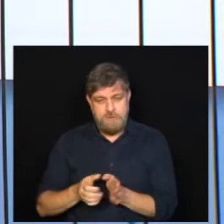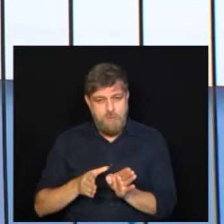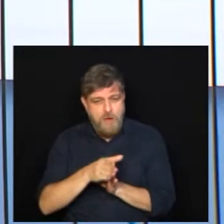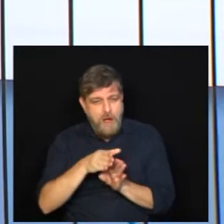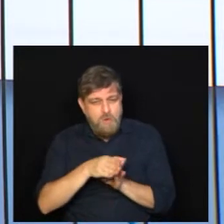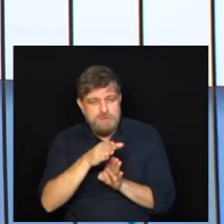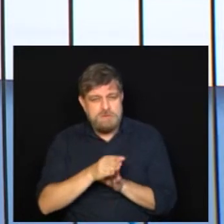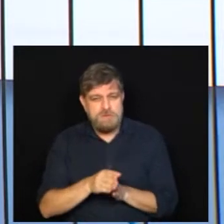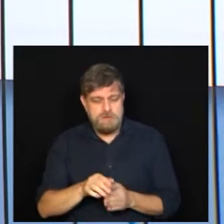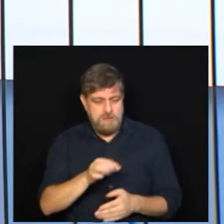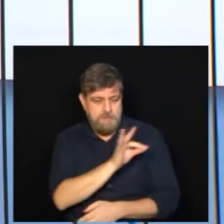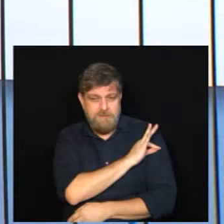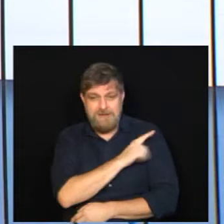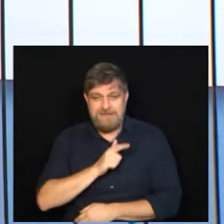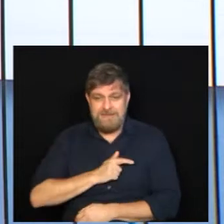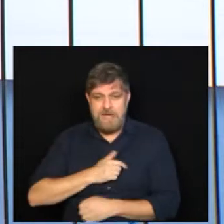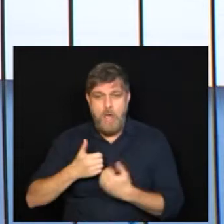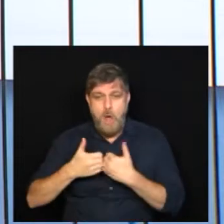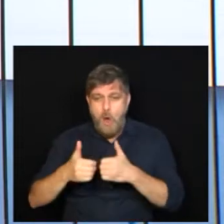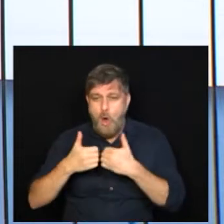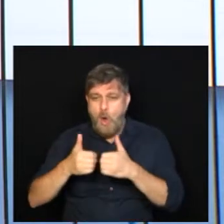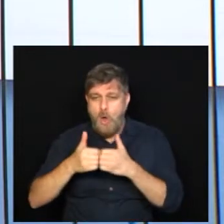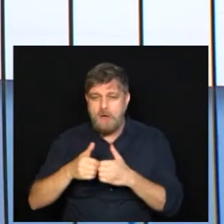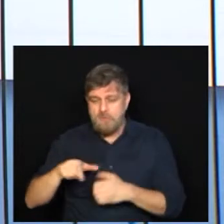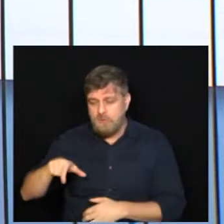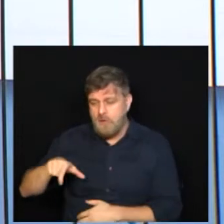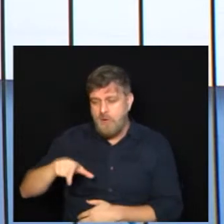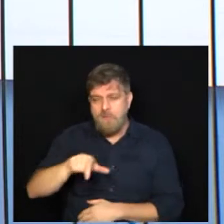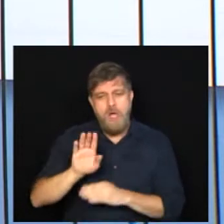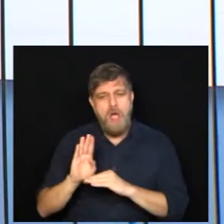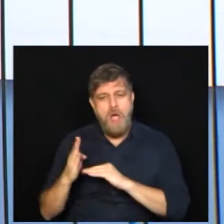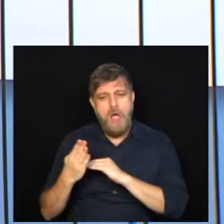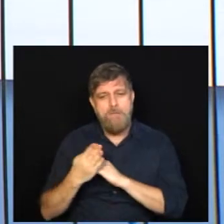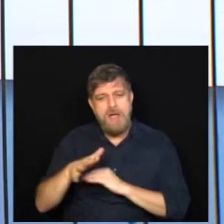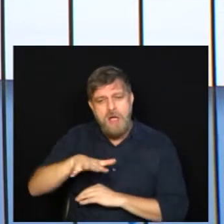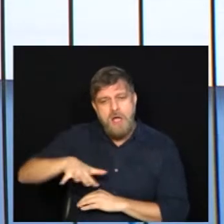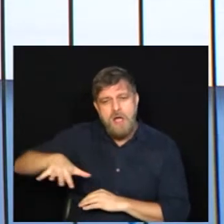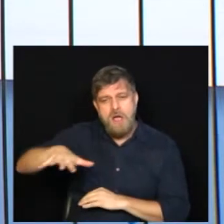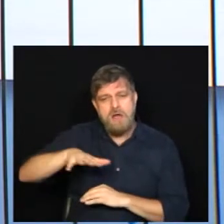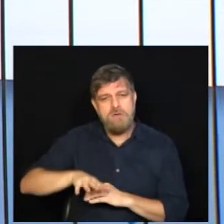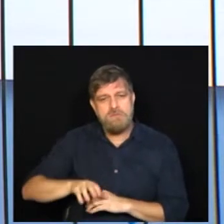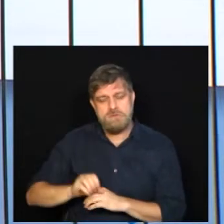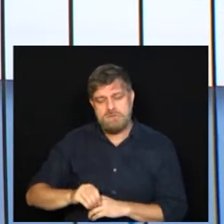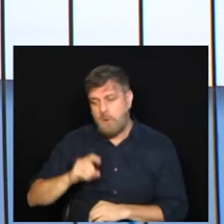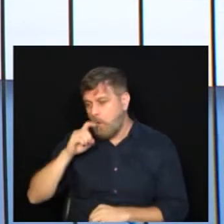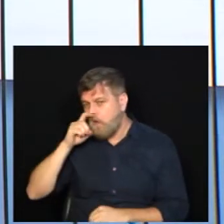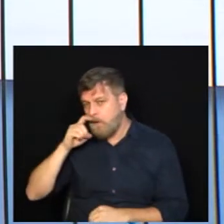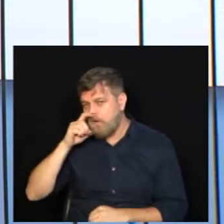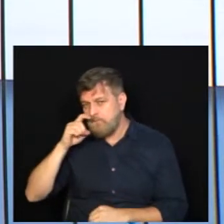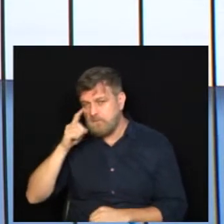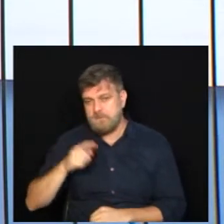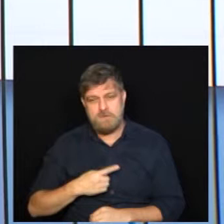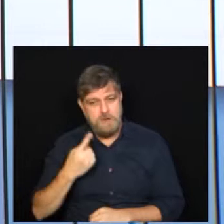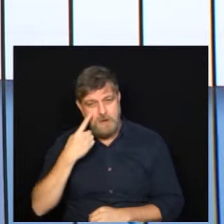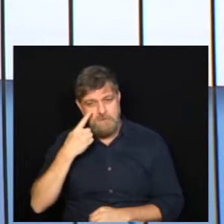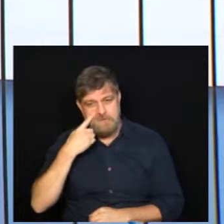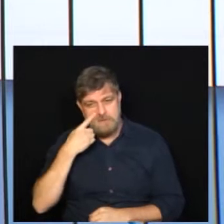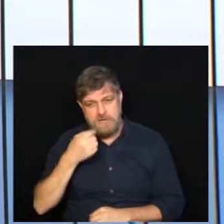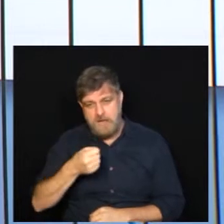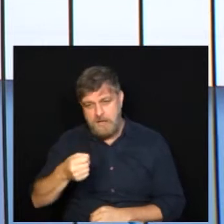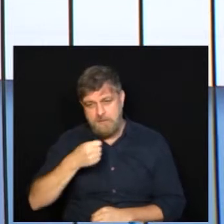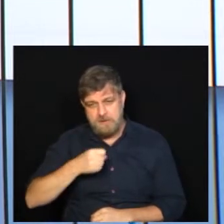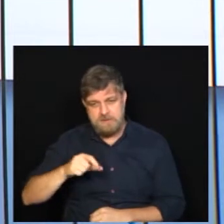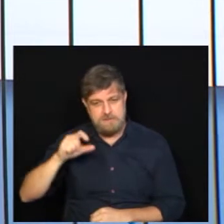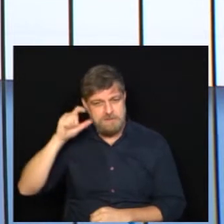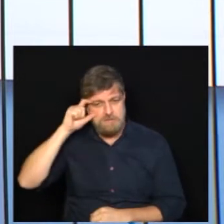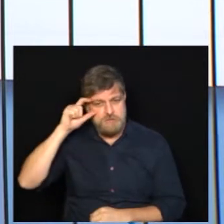diz respeito a linhas de ônibus ali de um bairro da região do distrito do Ouro Verde. Confira na reportagem de